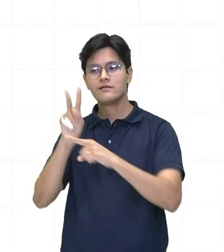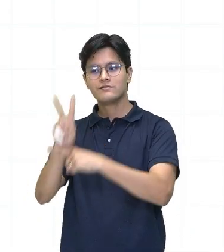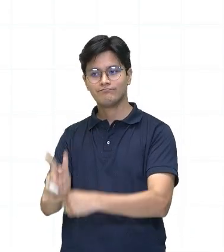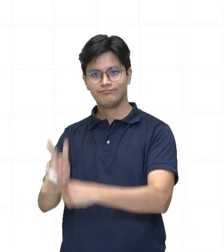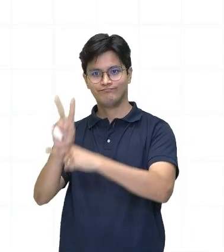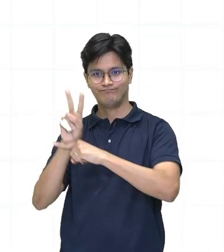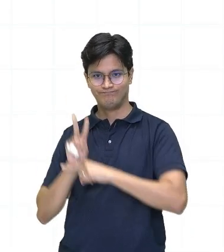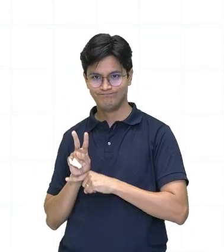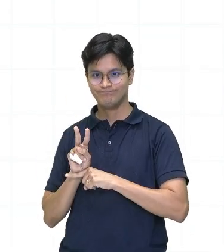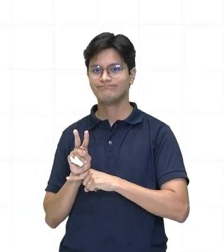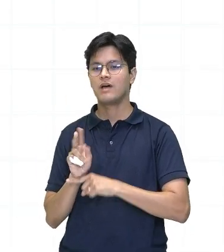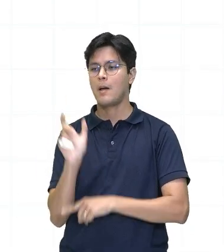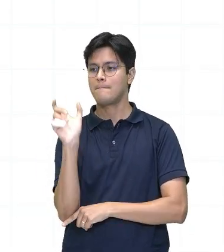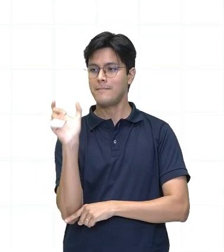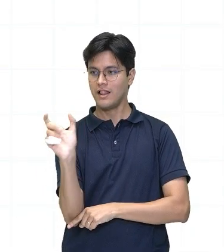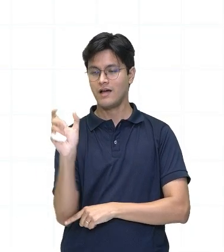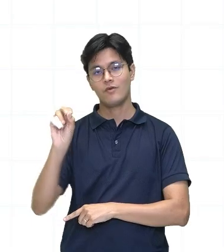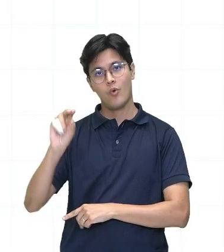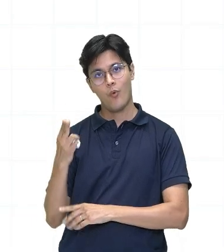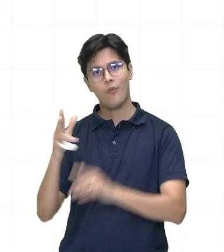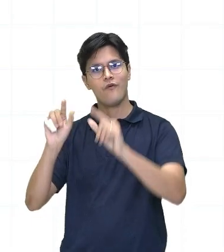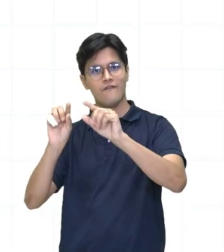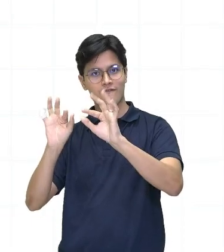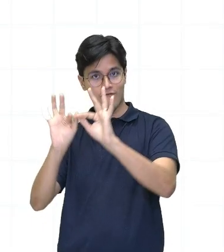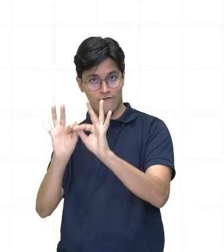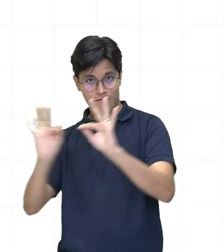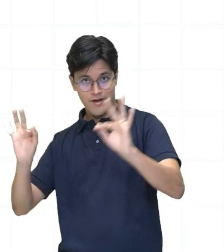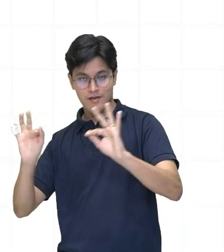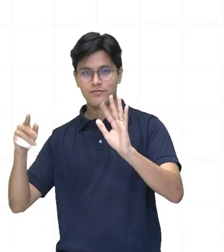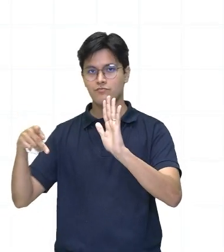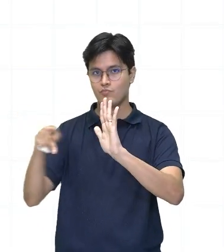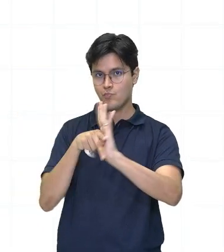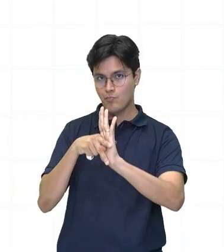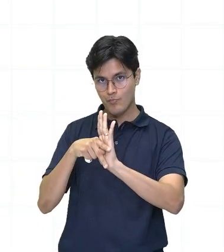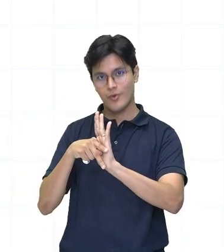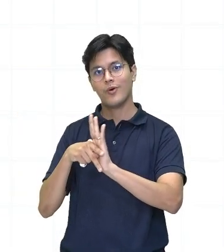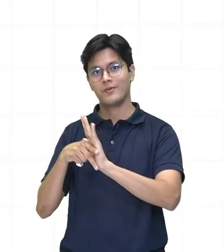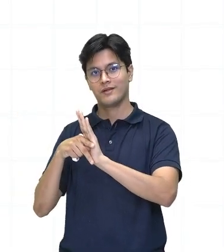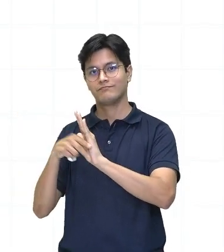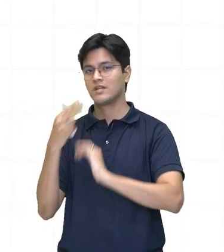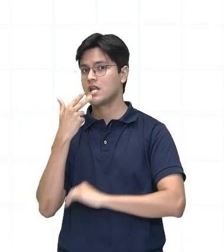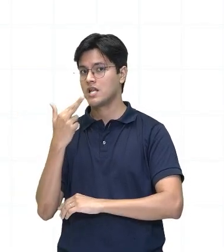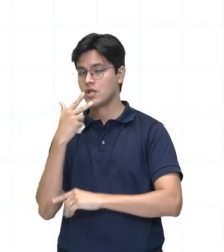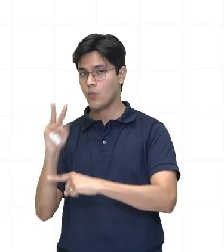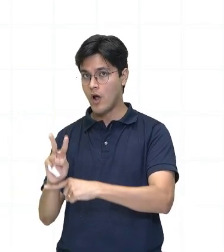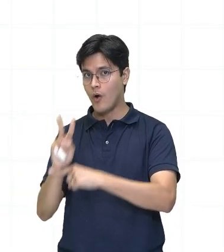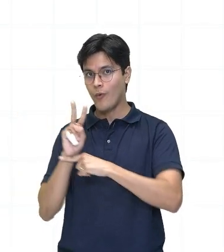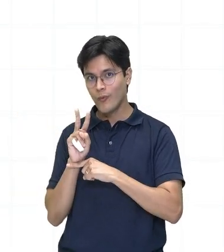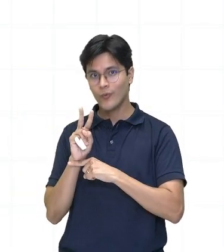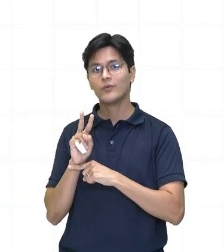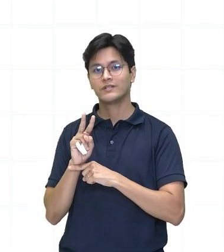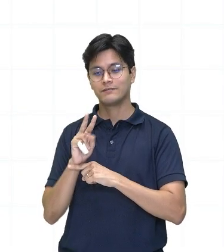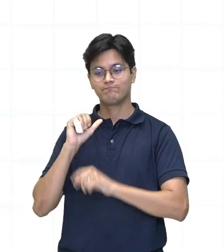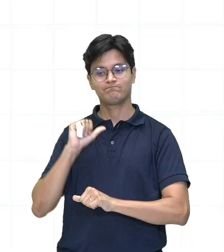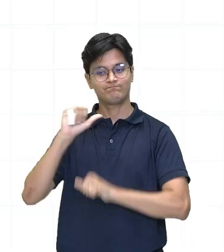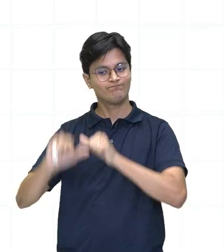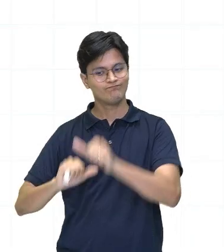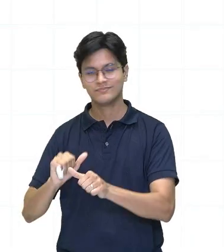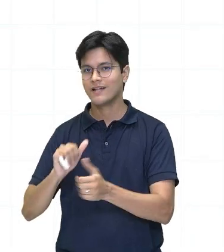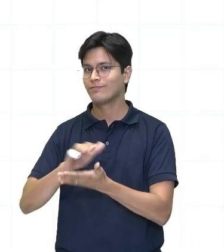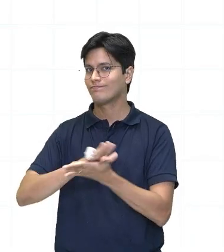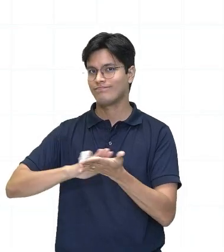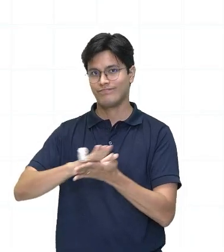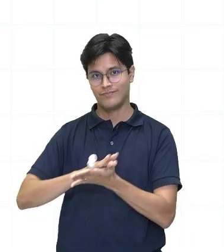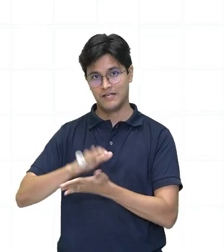ou expressão estrangeira que permanece imutável e sendo usada tal e qual